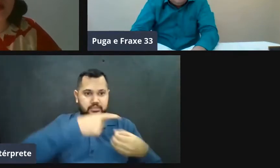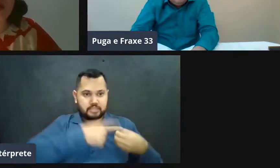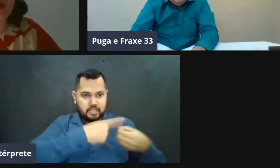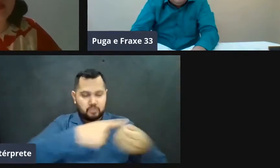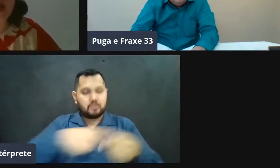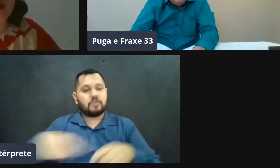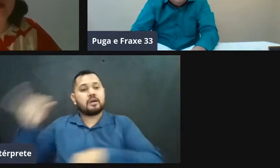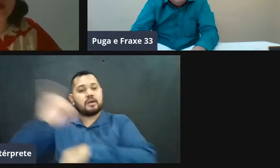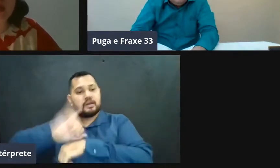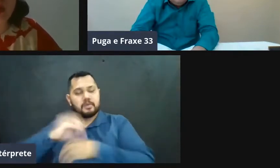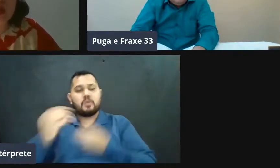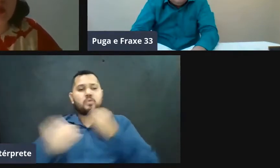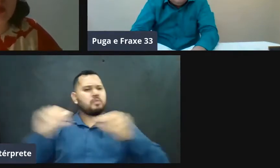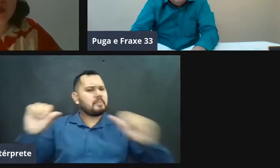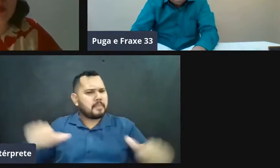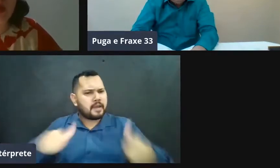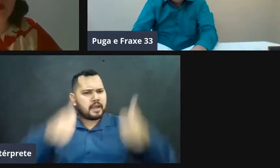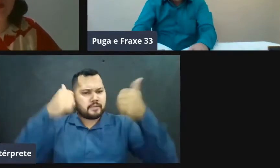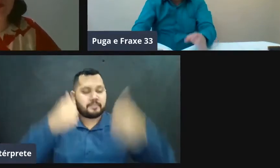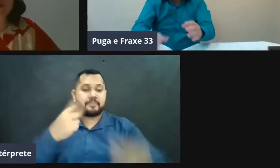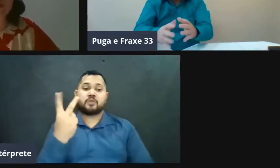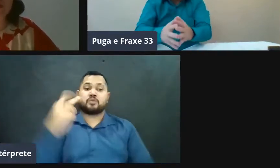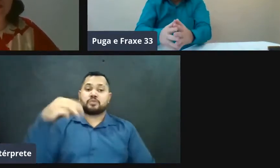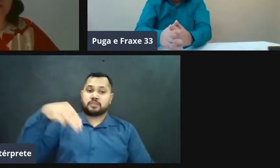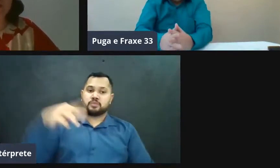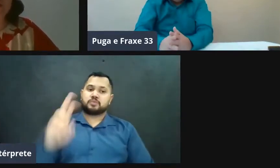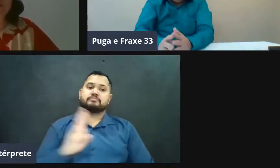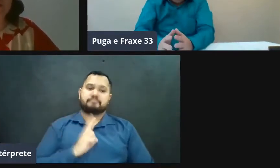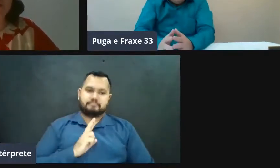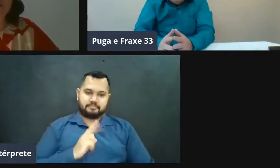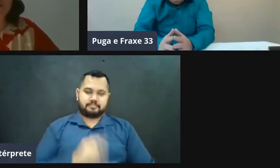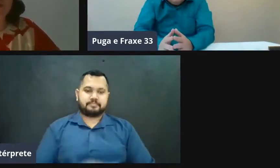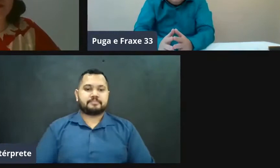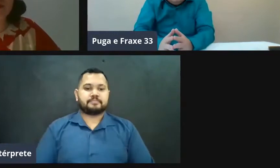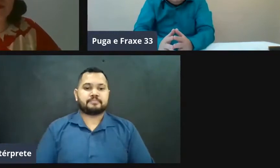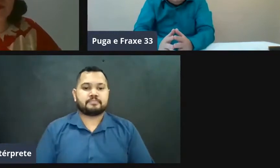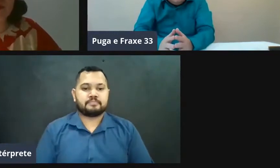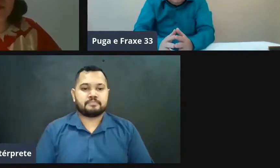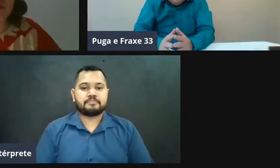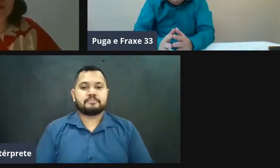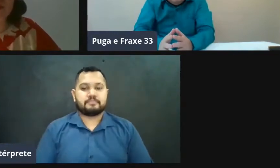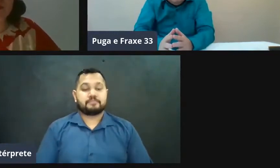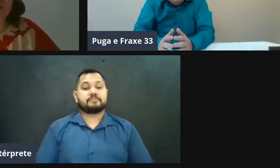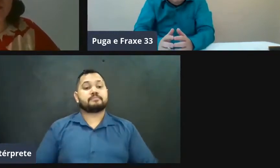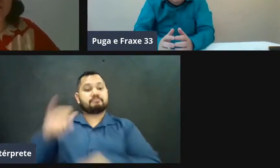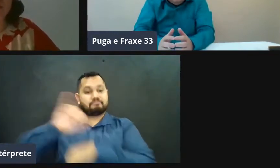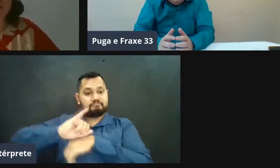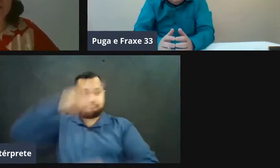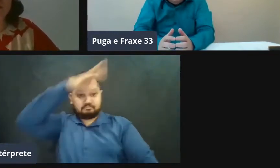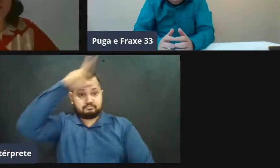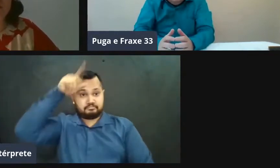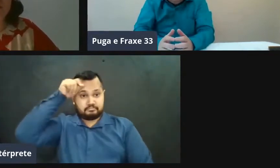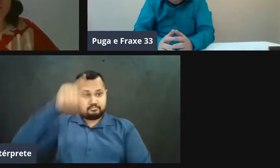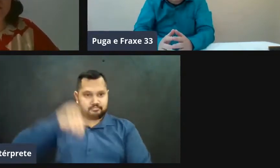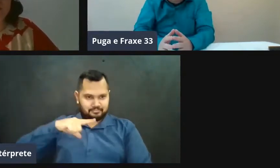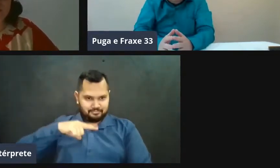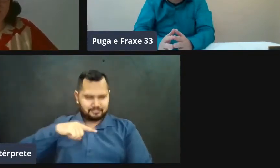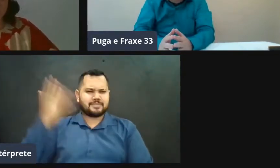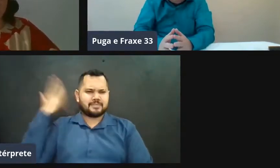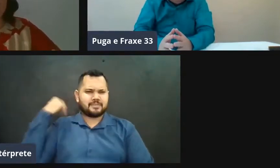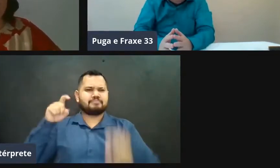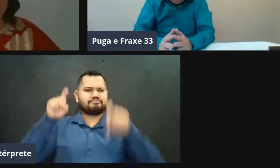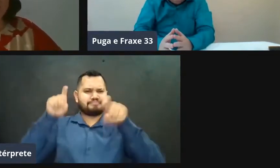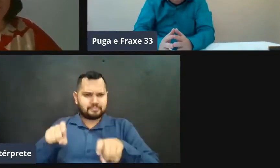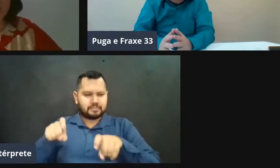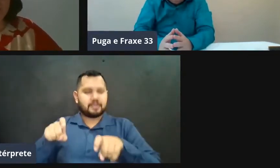no interior do estado? O senhor tem 2 minutos e meio. Bom, na capital quero destacar, quando nós assumimos a Faculdade